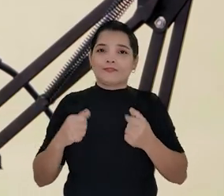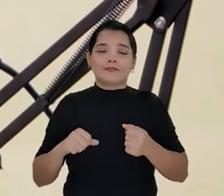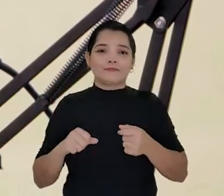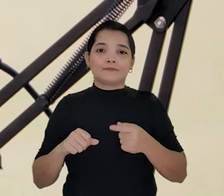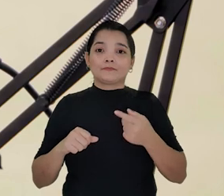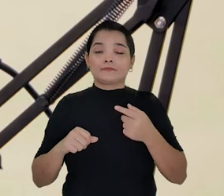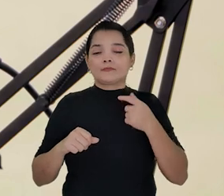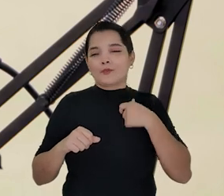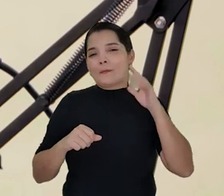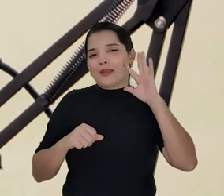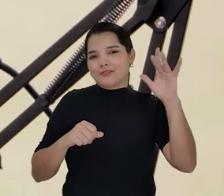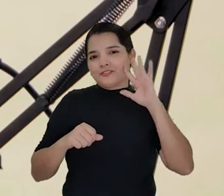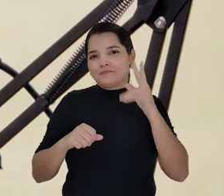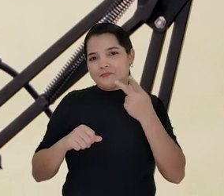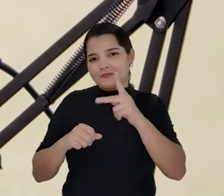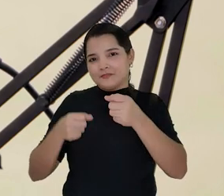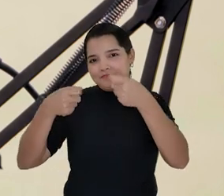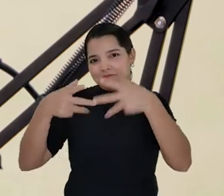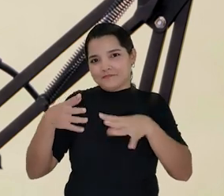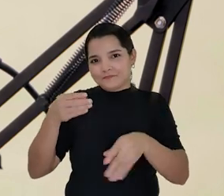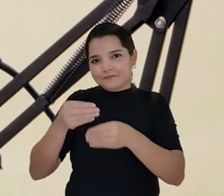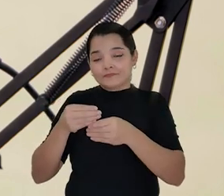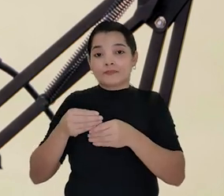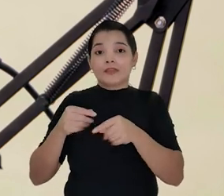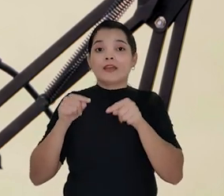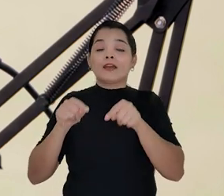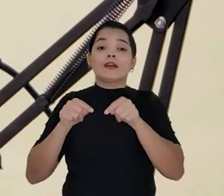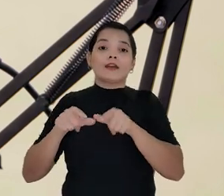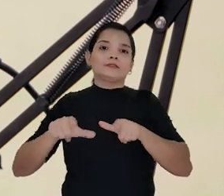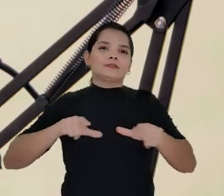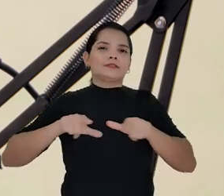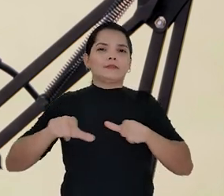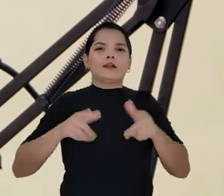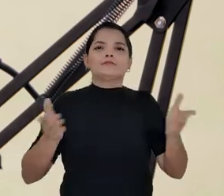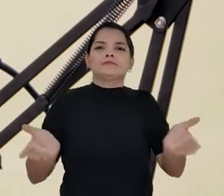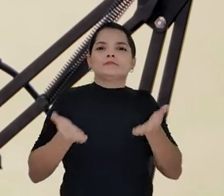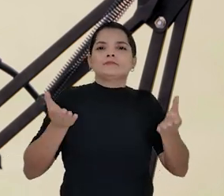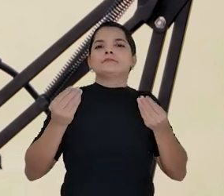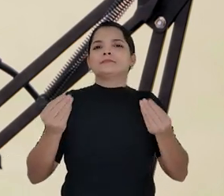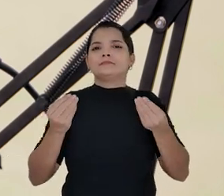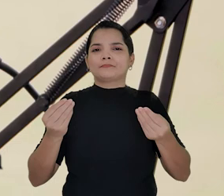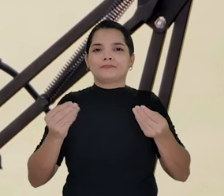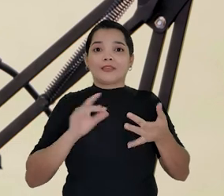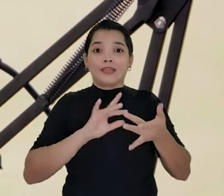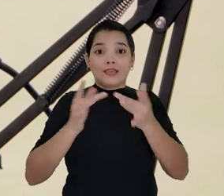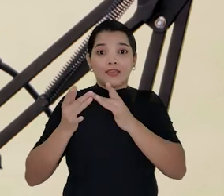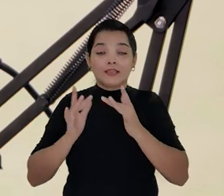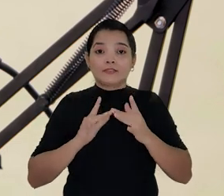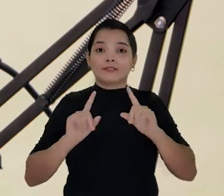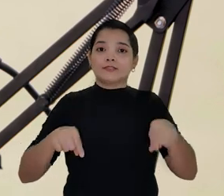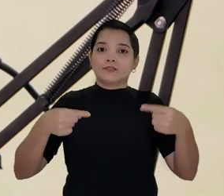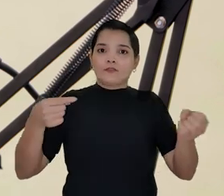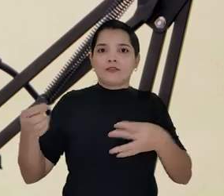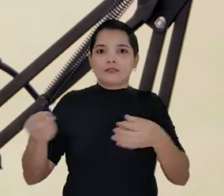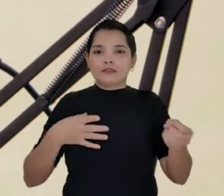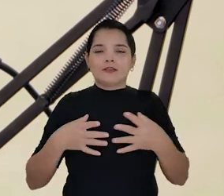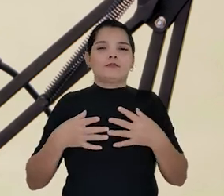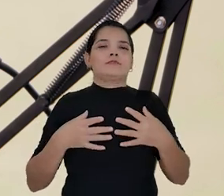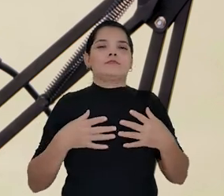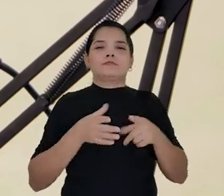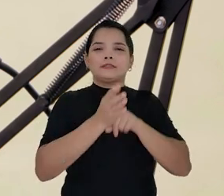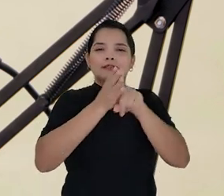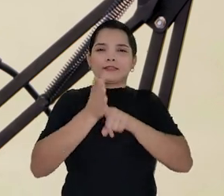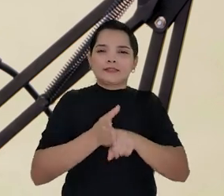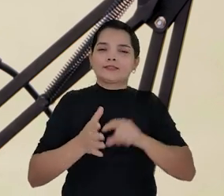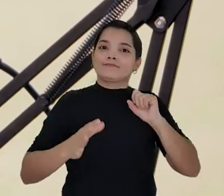pode me dizer eh trabalha também para garantir que essas redes de inovação de Ciência e Pesquisa também